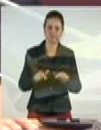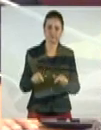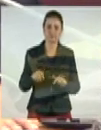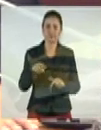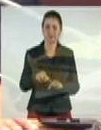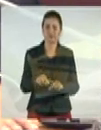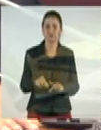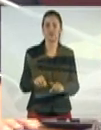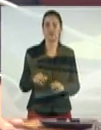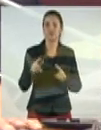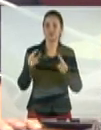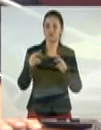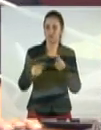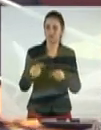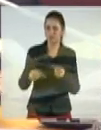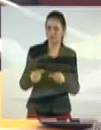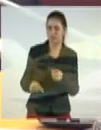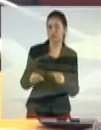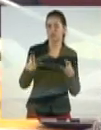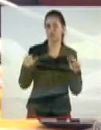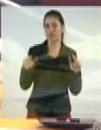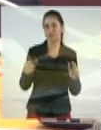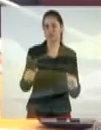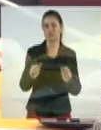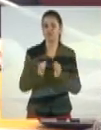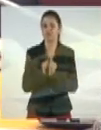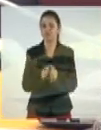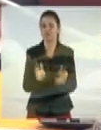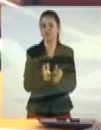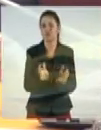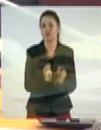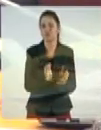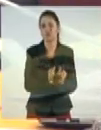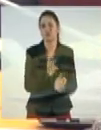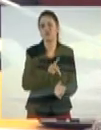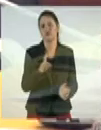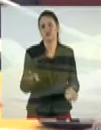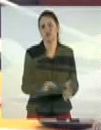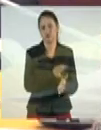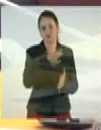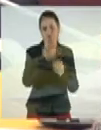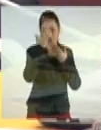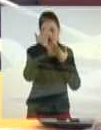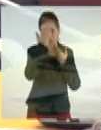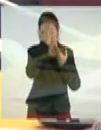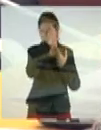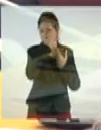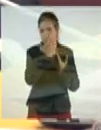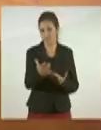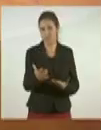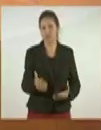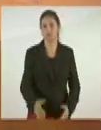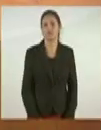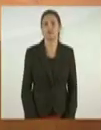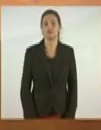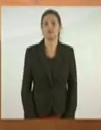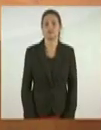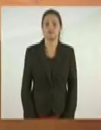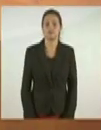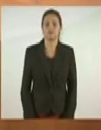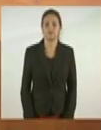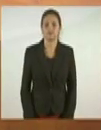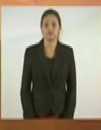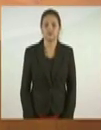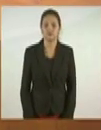tema e acompanhar a comissão de professores contratado meu muito obrigado Deputado Zé incio Muito